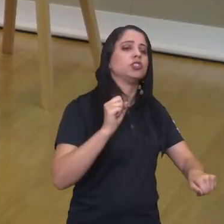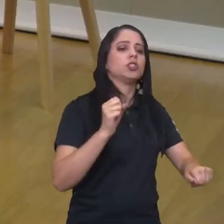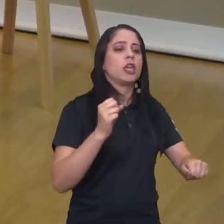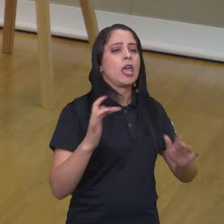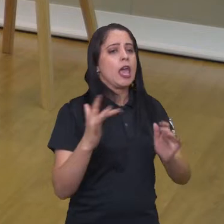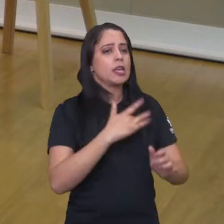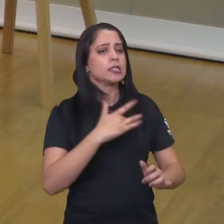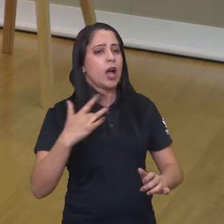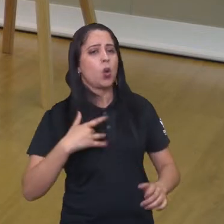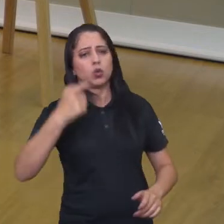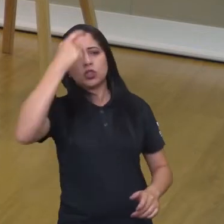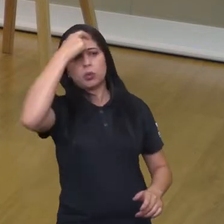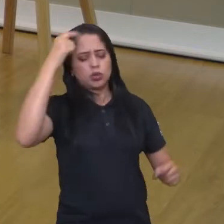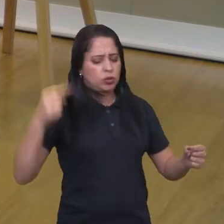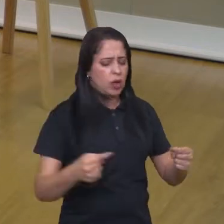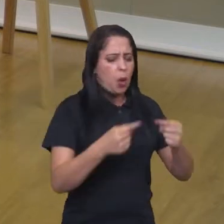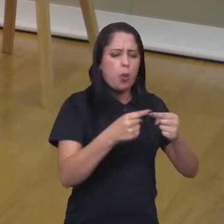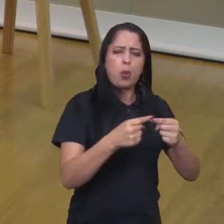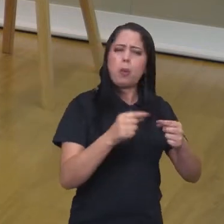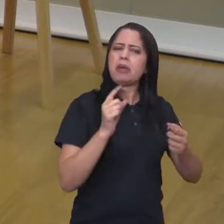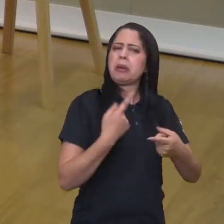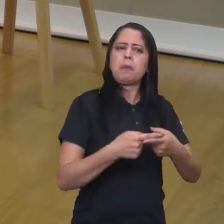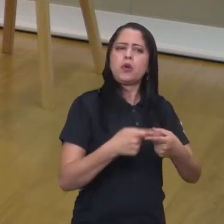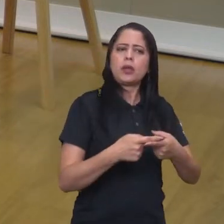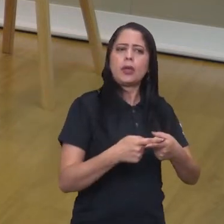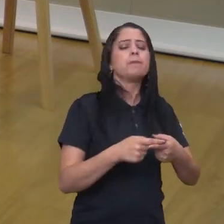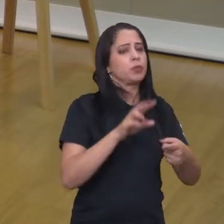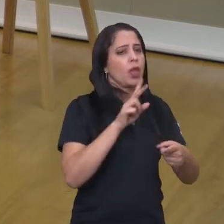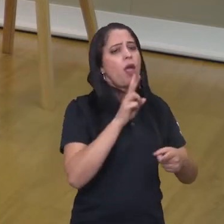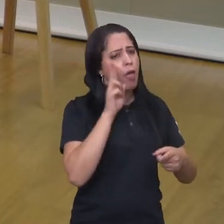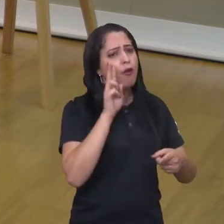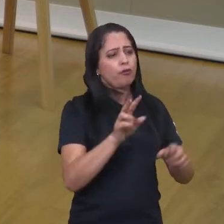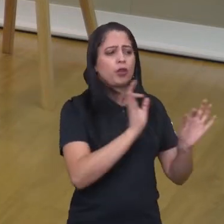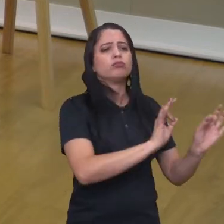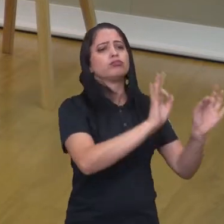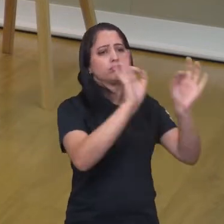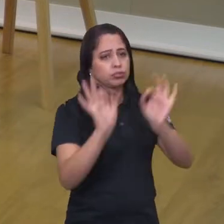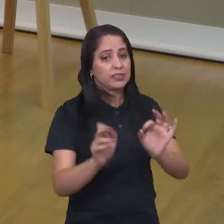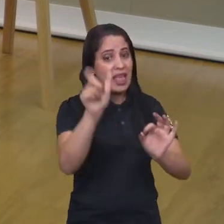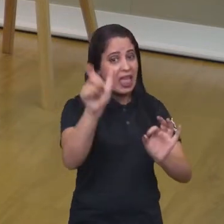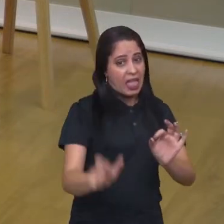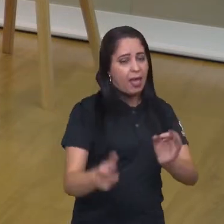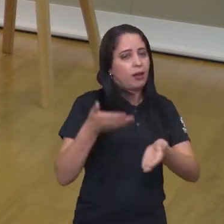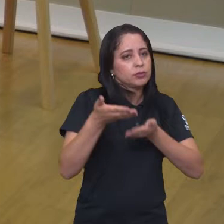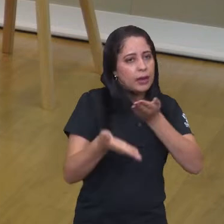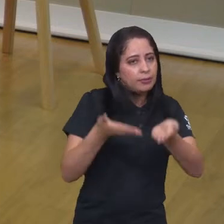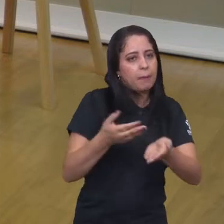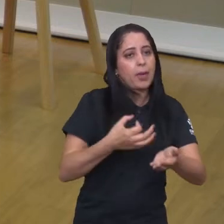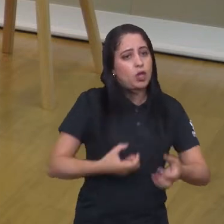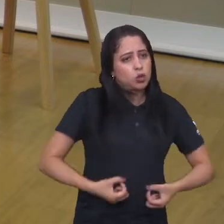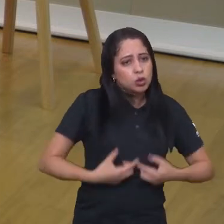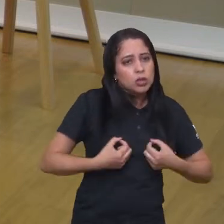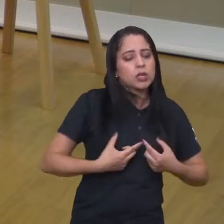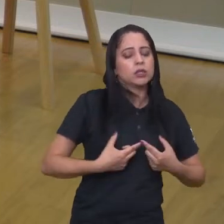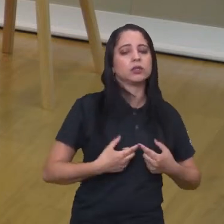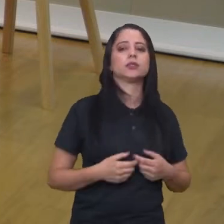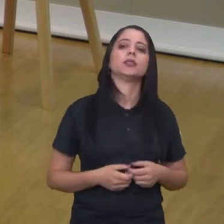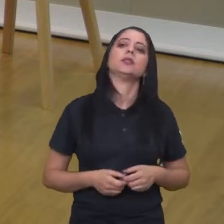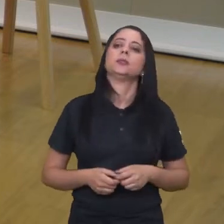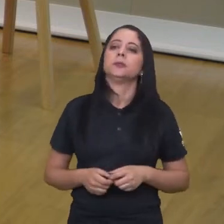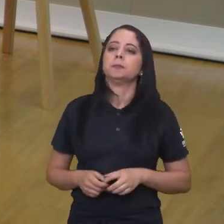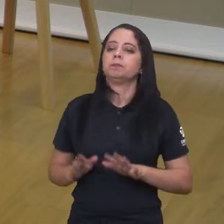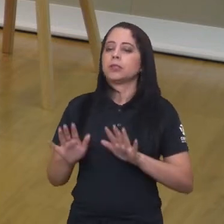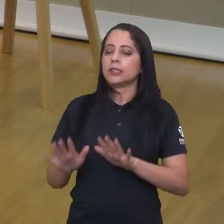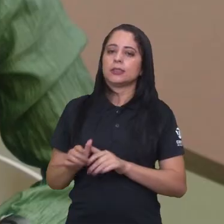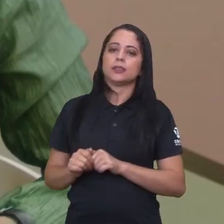viu no primeiro bloco aí o exemplo dessa personagem que foi buscar inteligência emocional para tratar um câncer de mama.